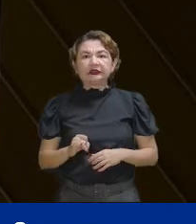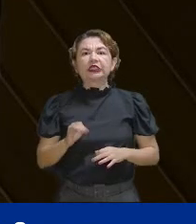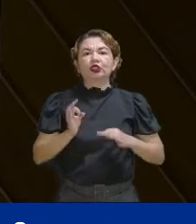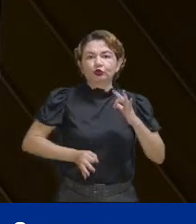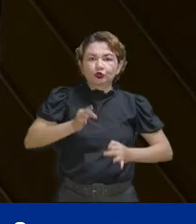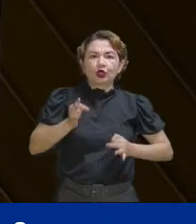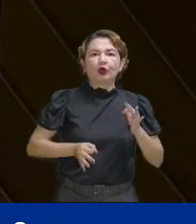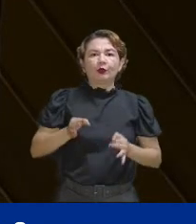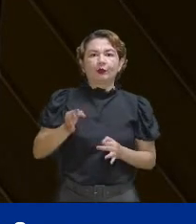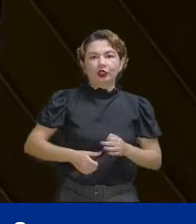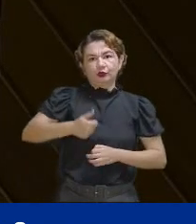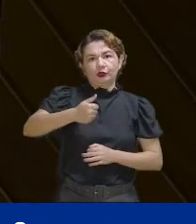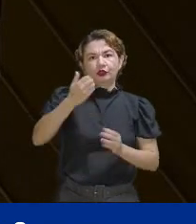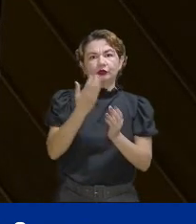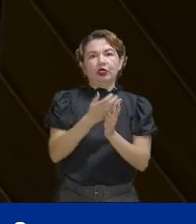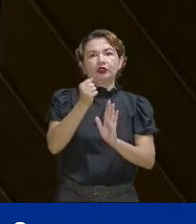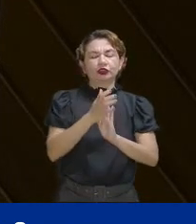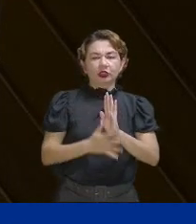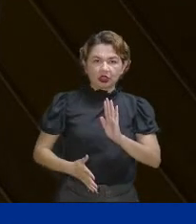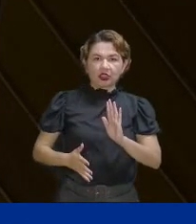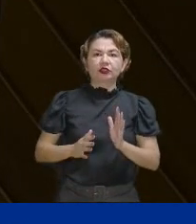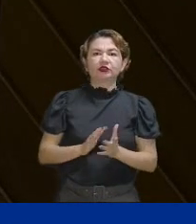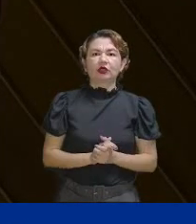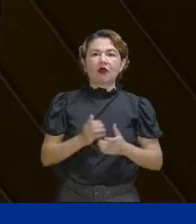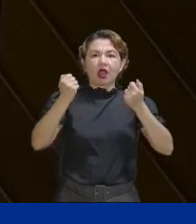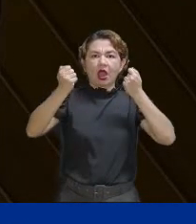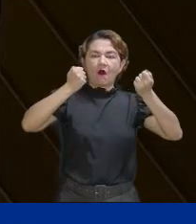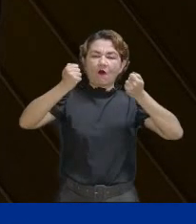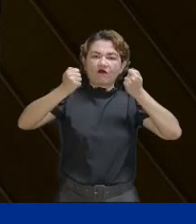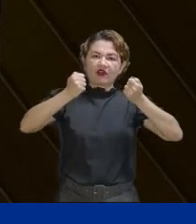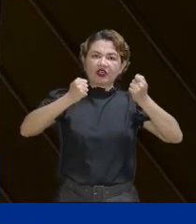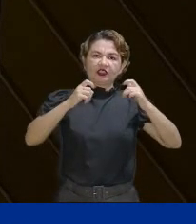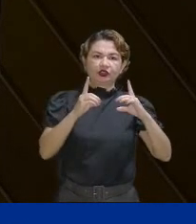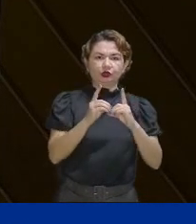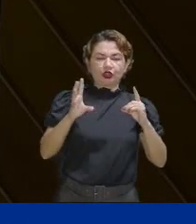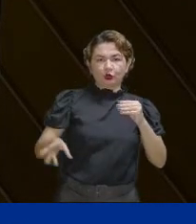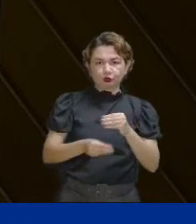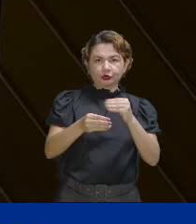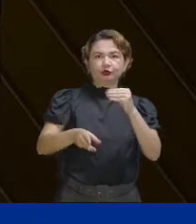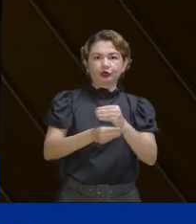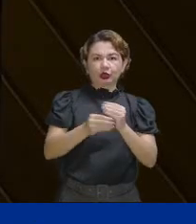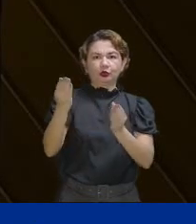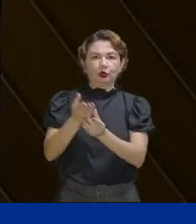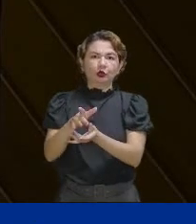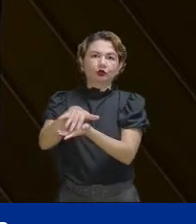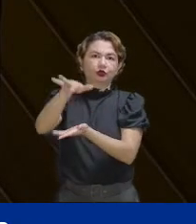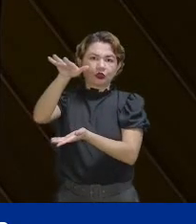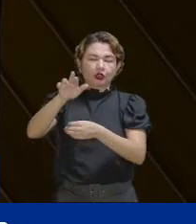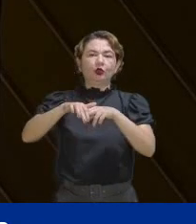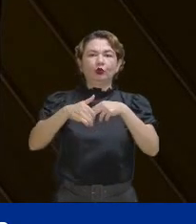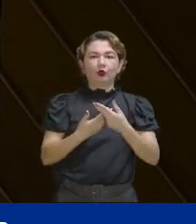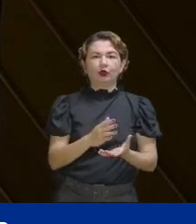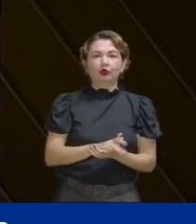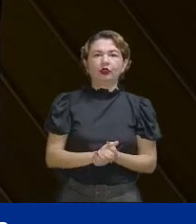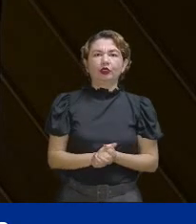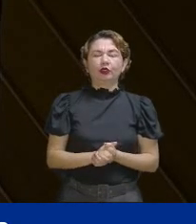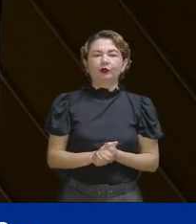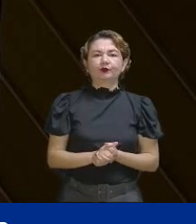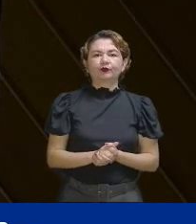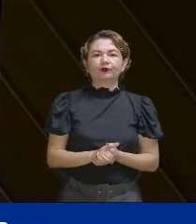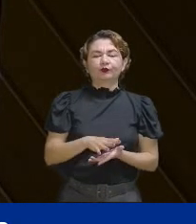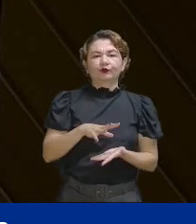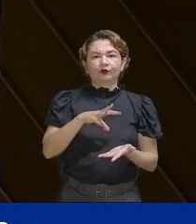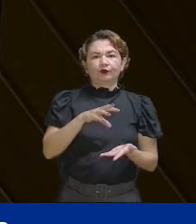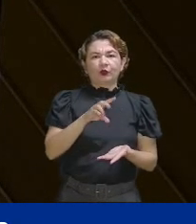no julgamento dos primeiros embargos de declaração, a análise dos diálogos juntados aos autos, por meio de captura de